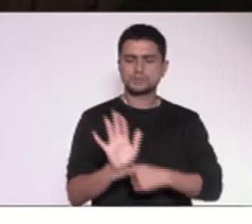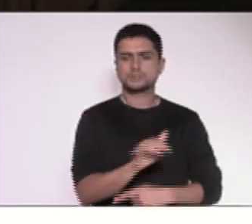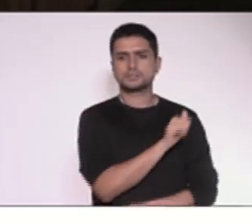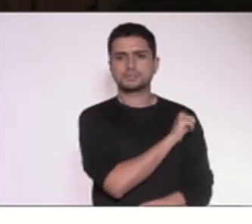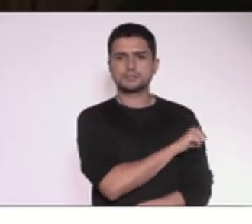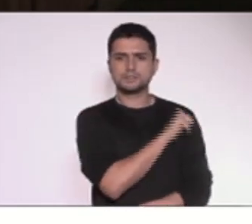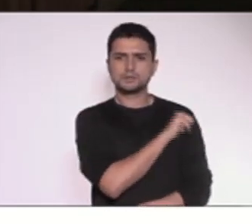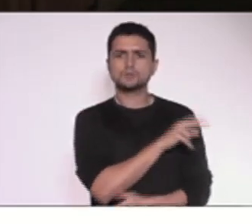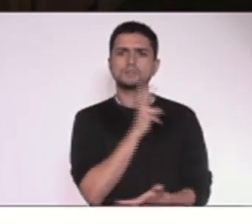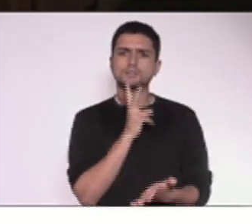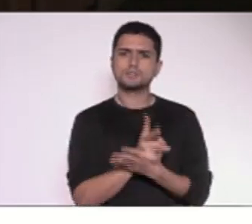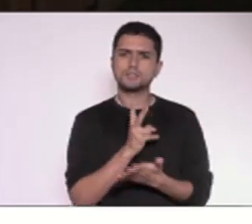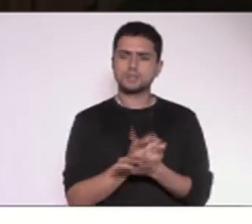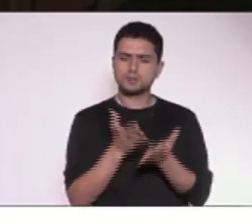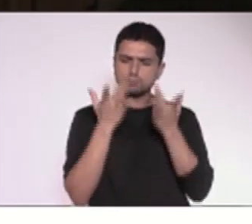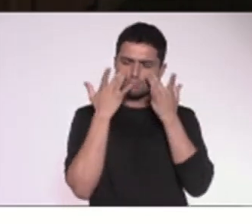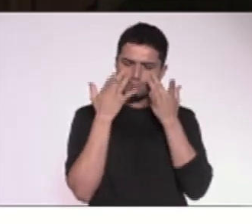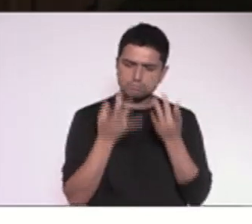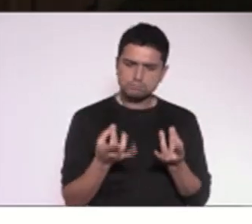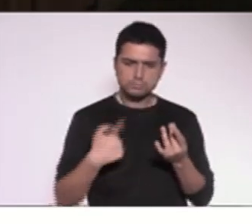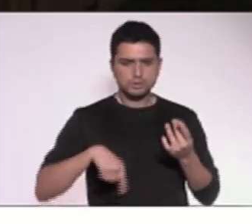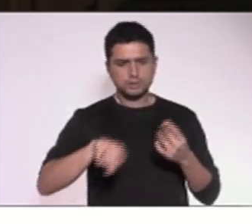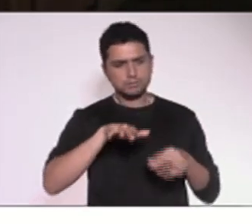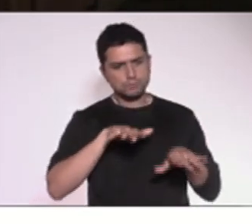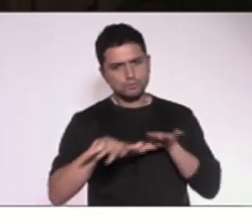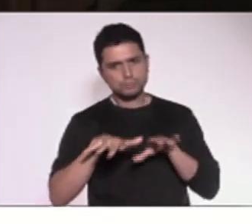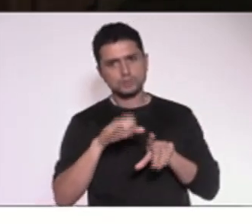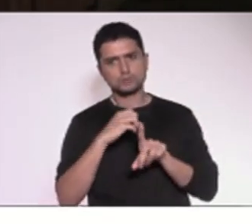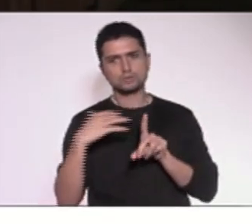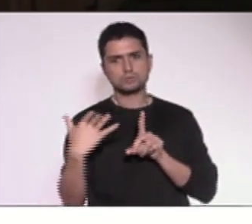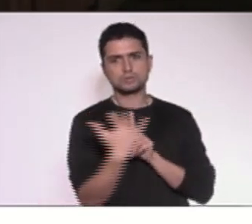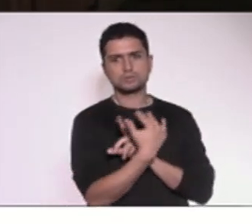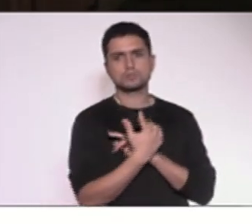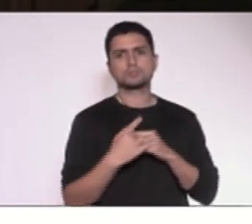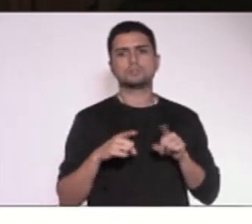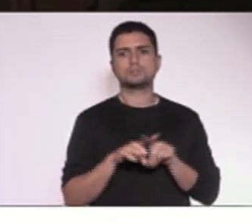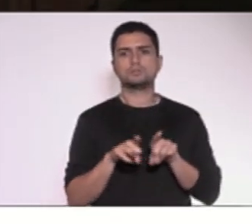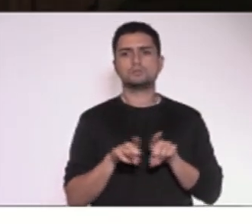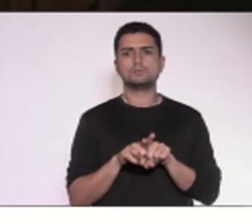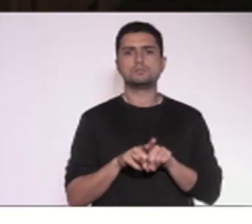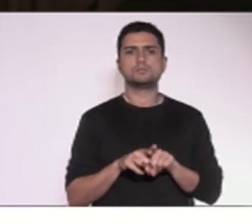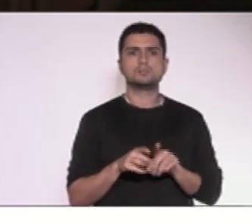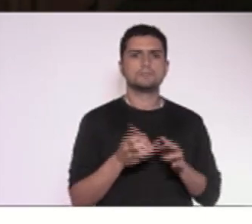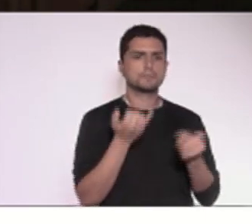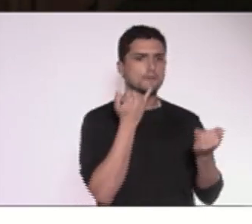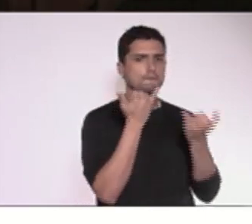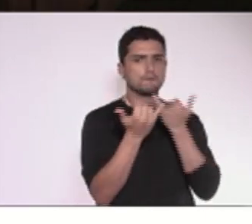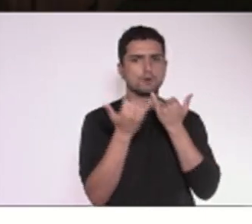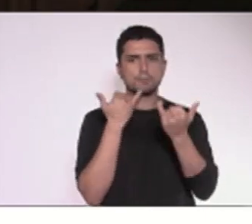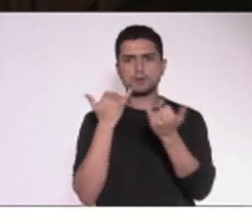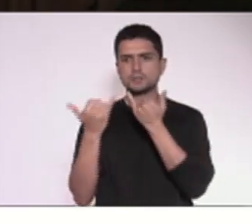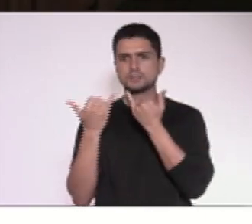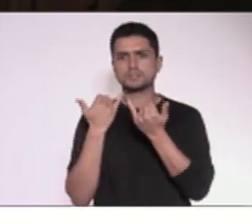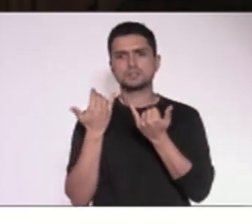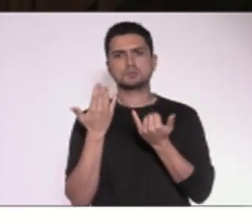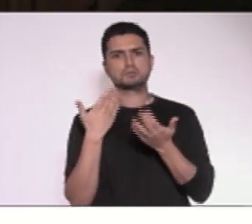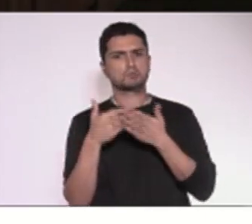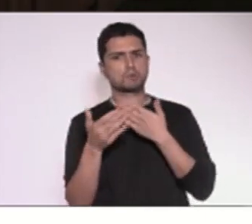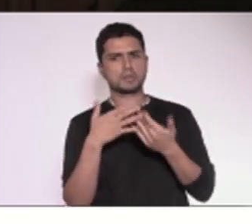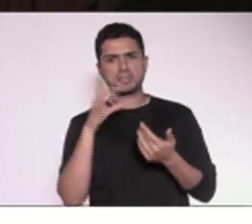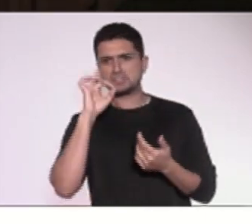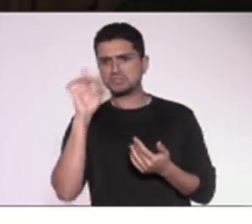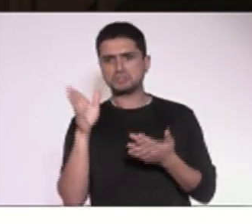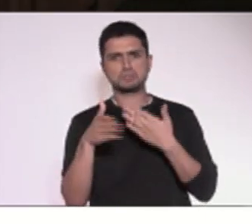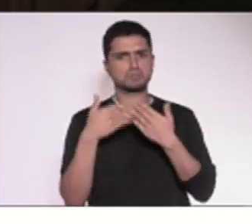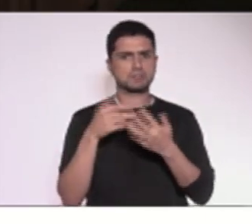aos movimentos e me informando a qualquer hora do dia ou da noite, num sábado, num domingo.